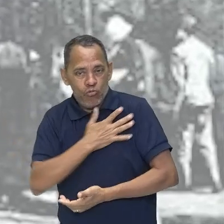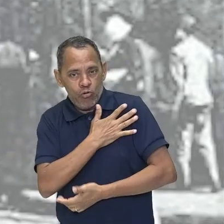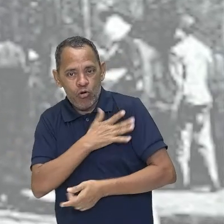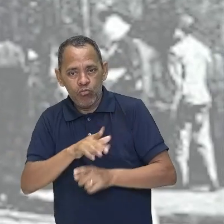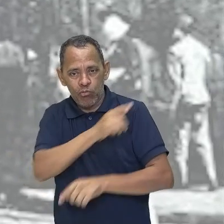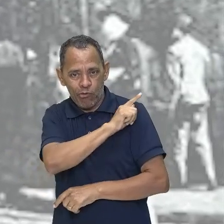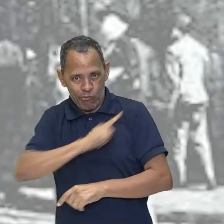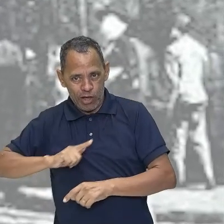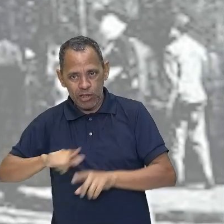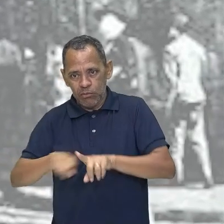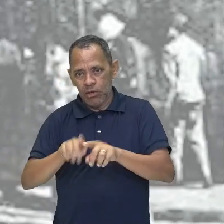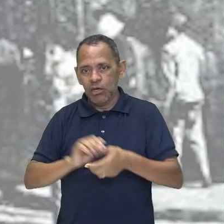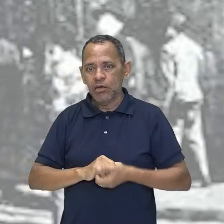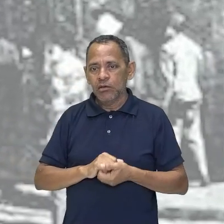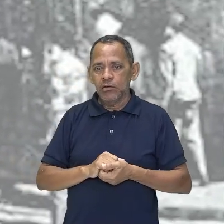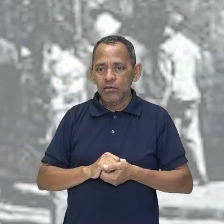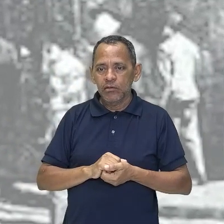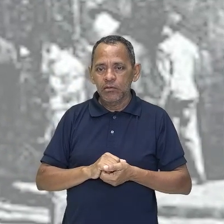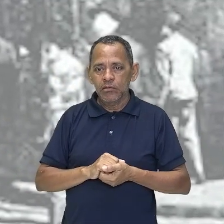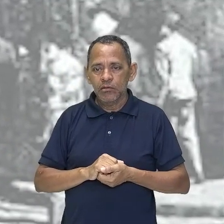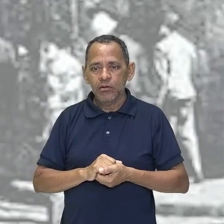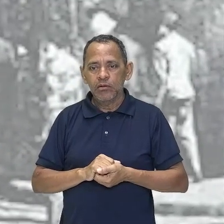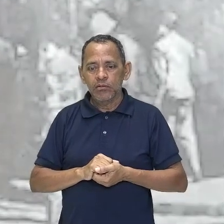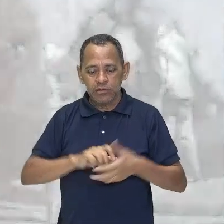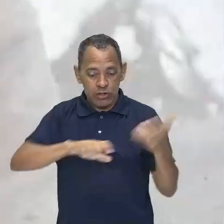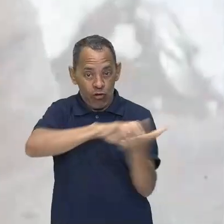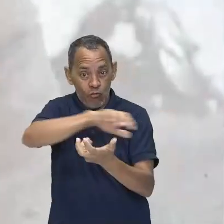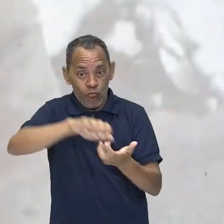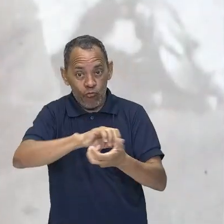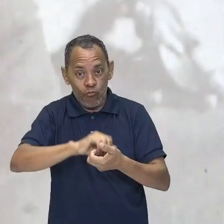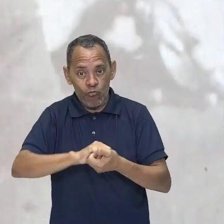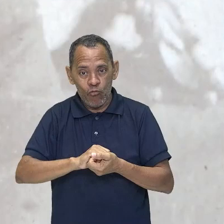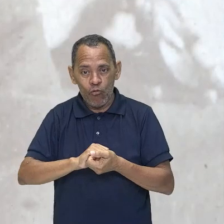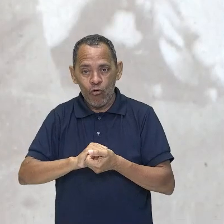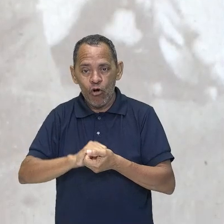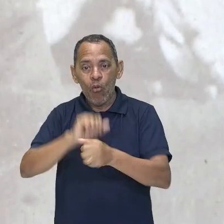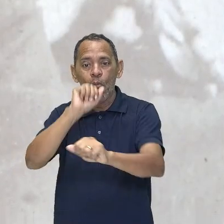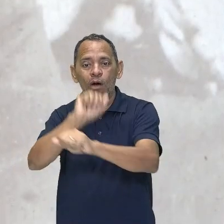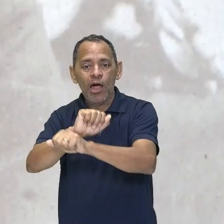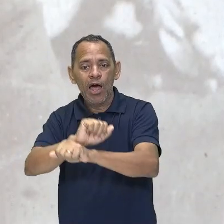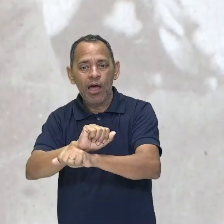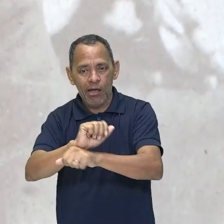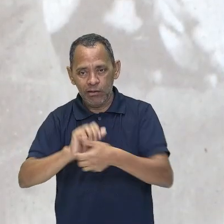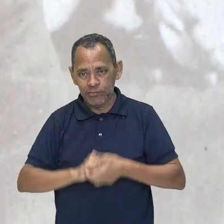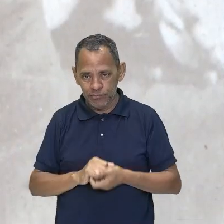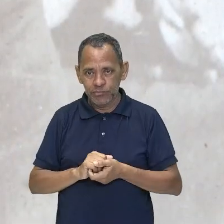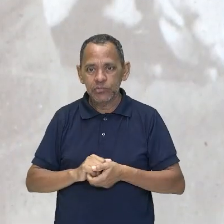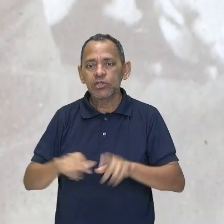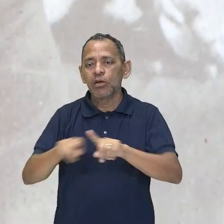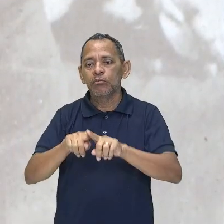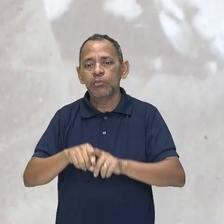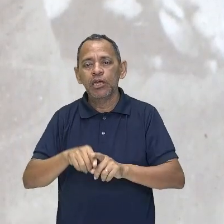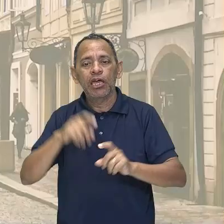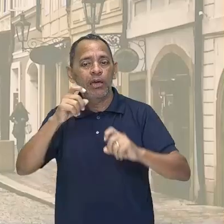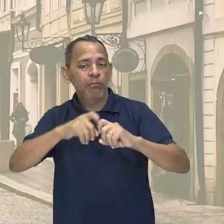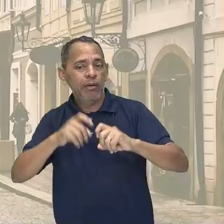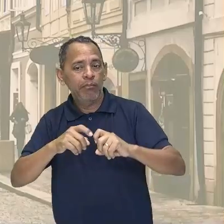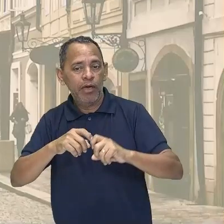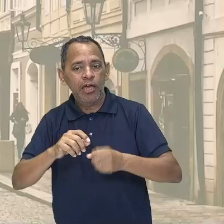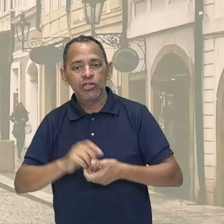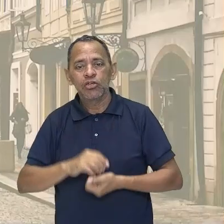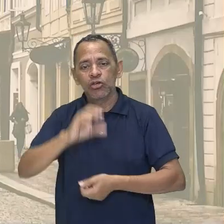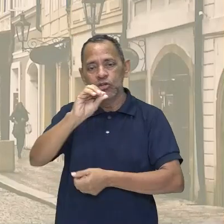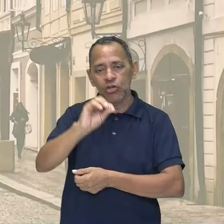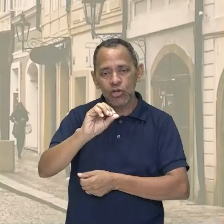organizar para se mobilizar contra essa campanha promovida pelo médico sanitarista Oswaldo Cruz. Qual